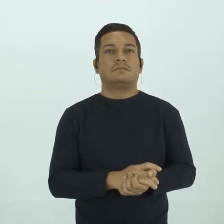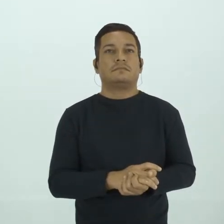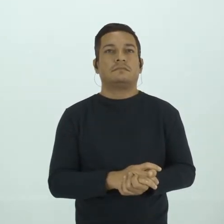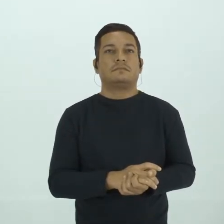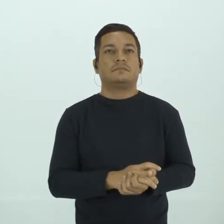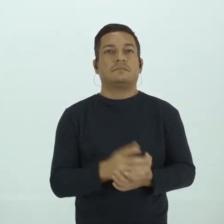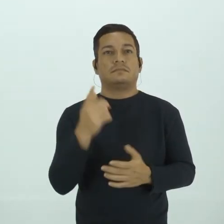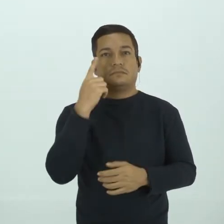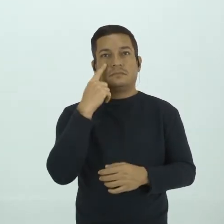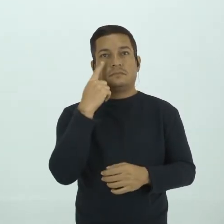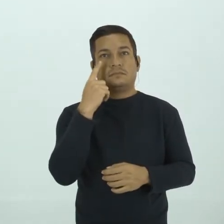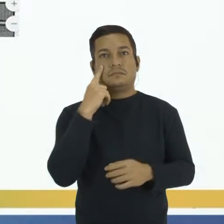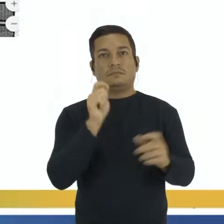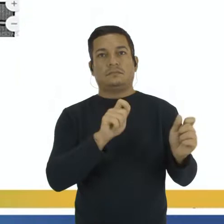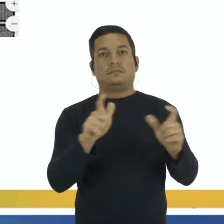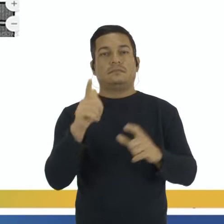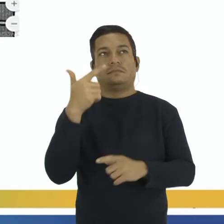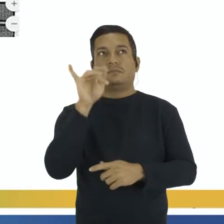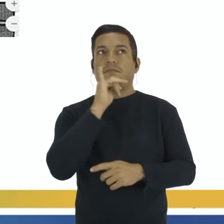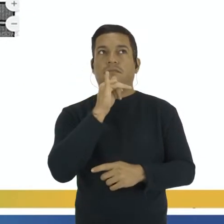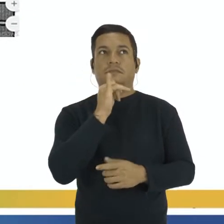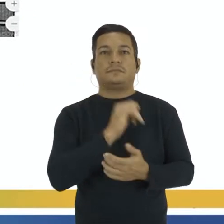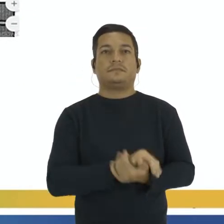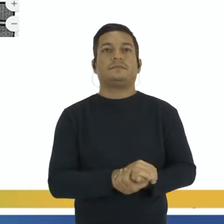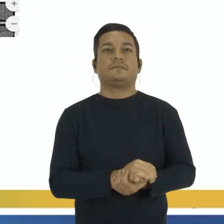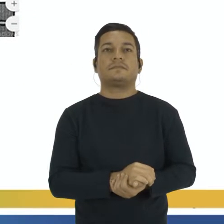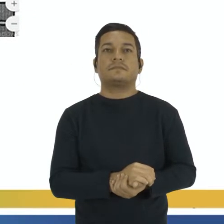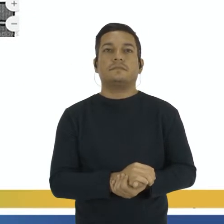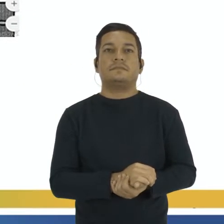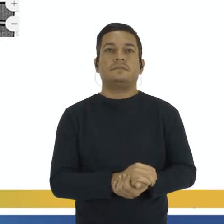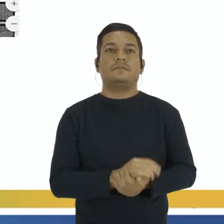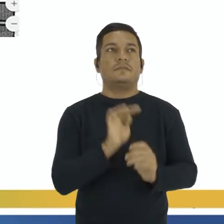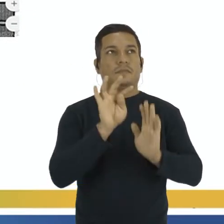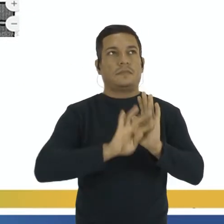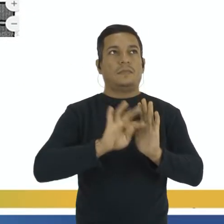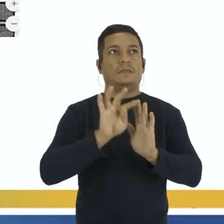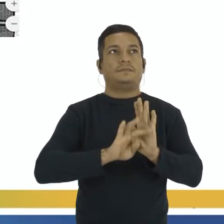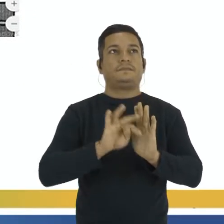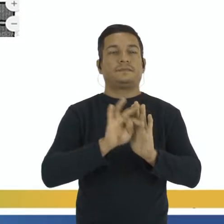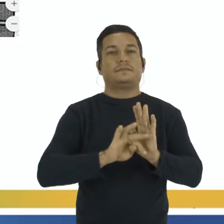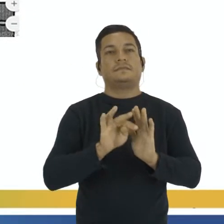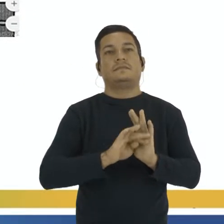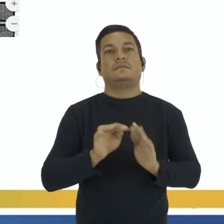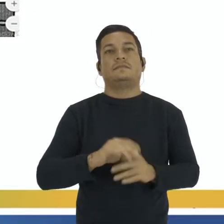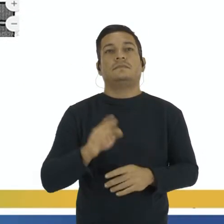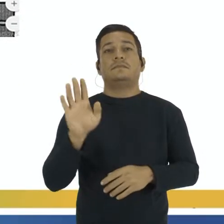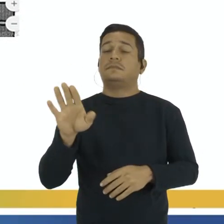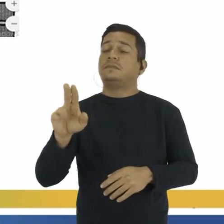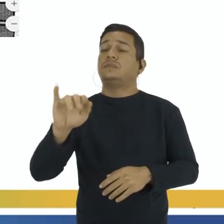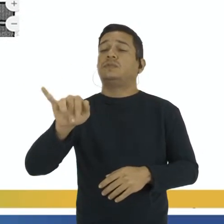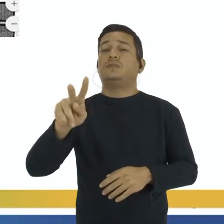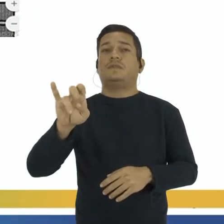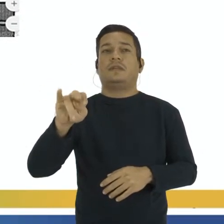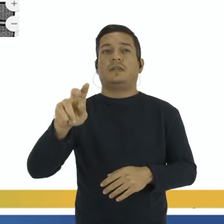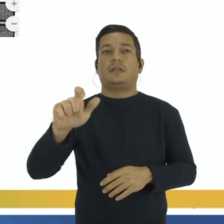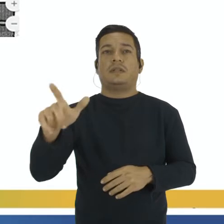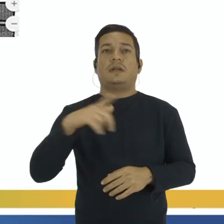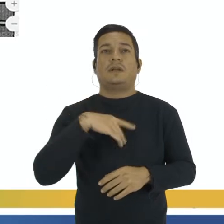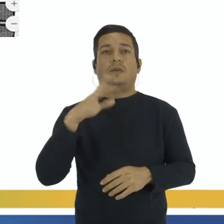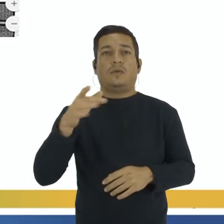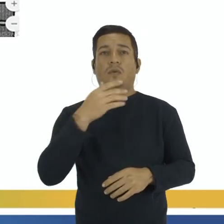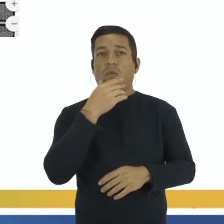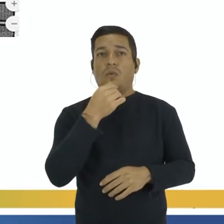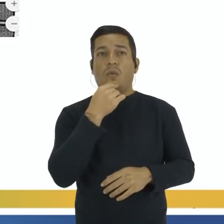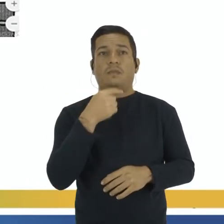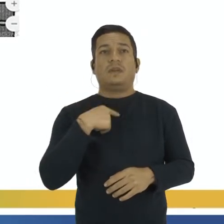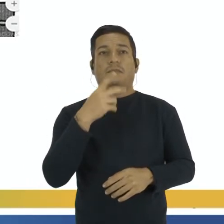Então, acompanhe comigo um outro exemplo. Agora observe o texto abaixo. Seu Juvenal, um freguês engasgou com a